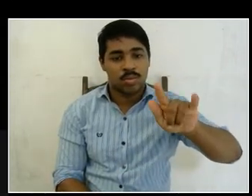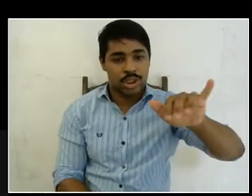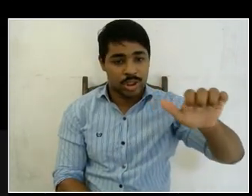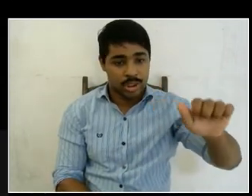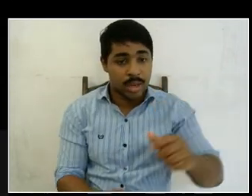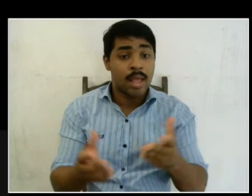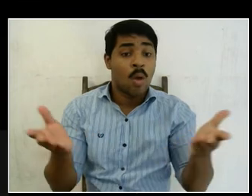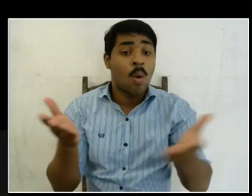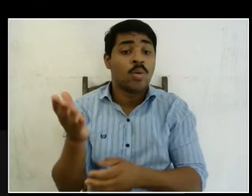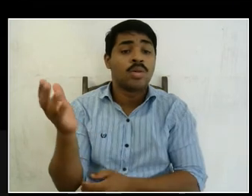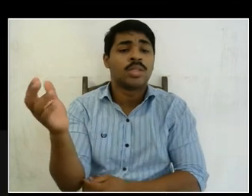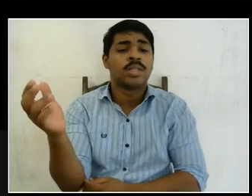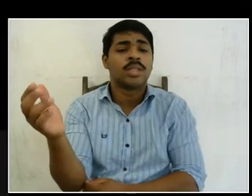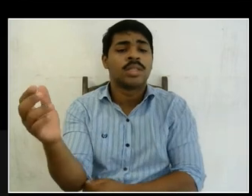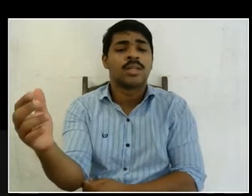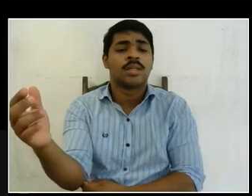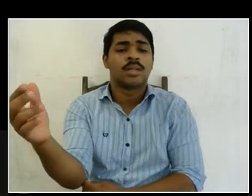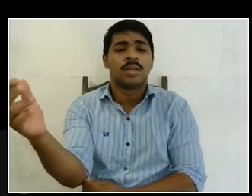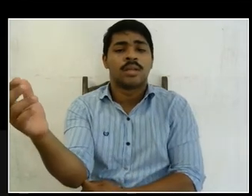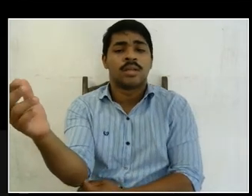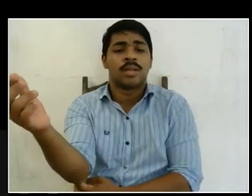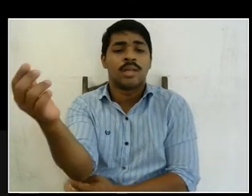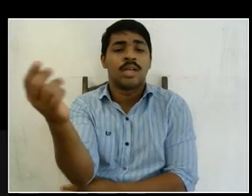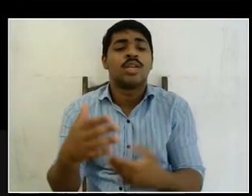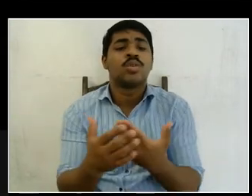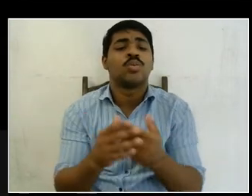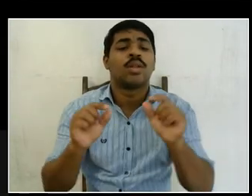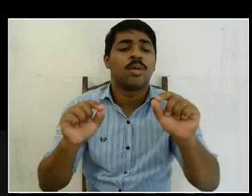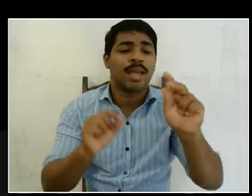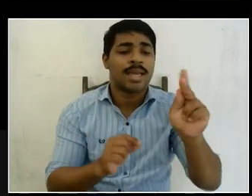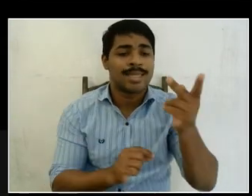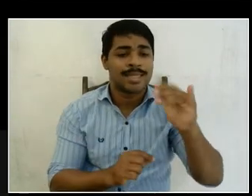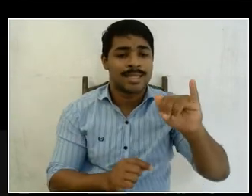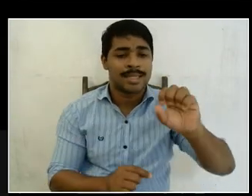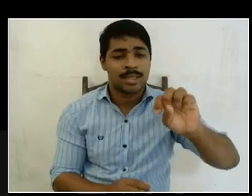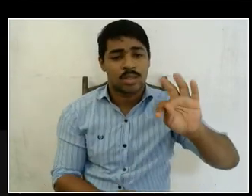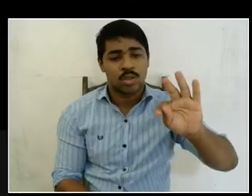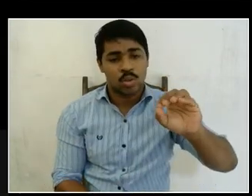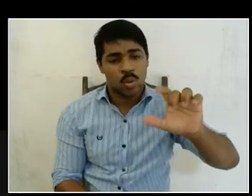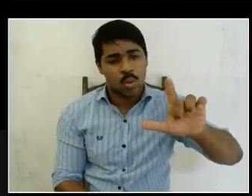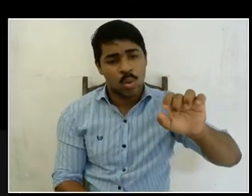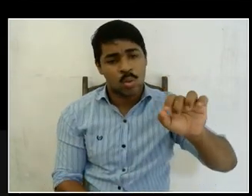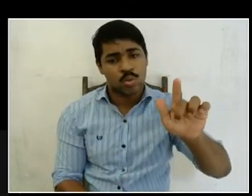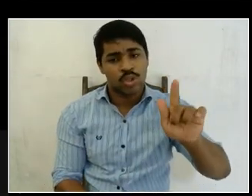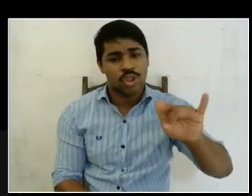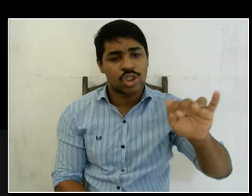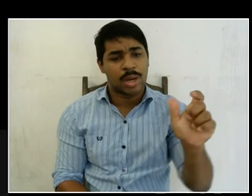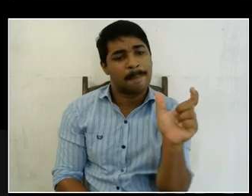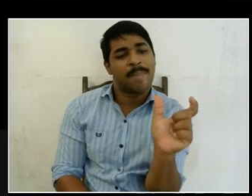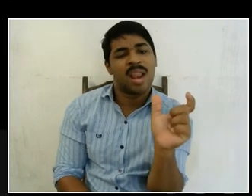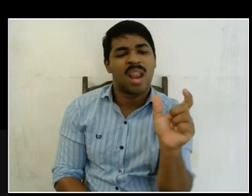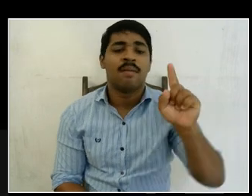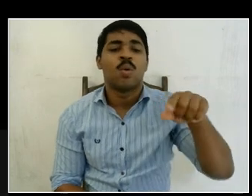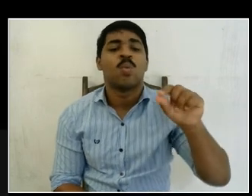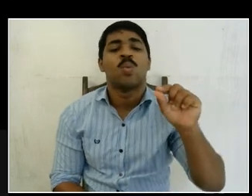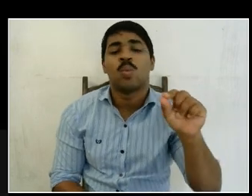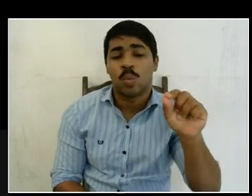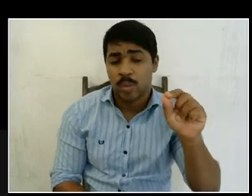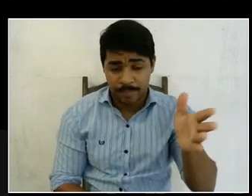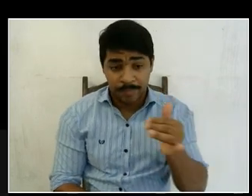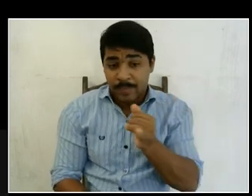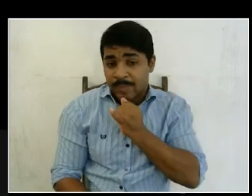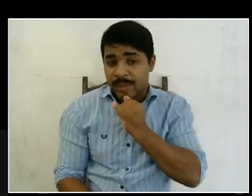uma introdução à histologia animal. Então, primeiramente, o que é histologia? Quando a gente fala histologia,